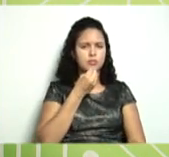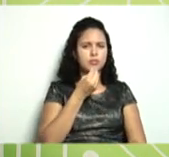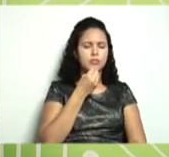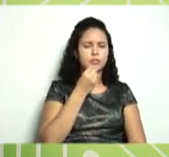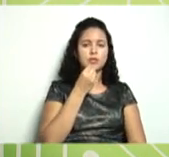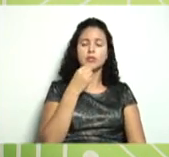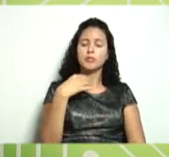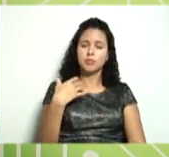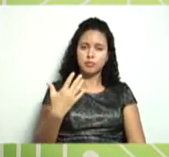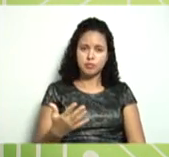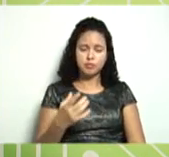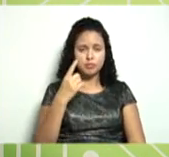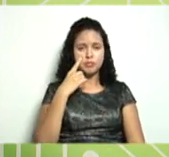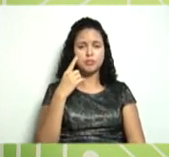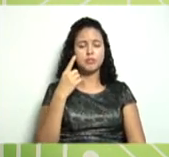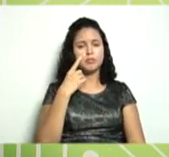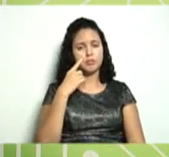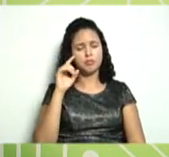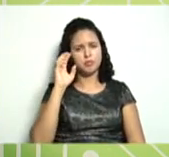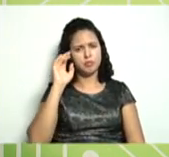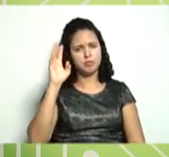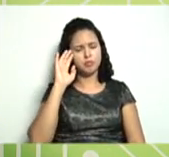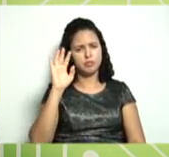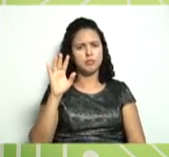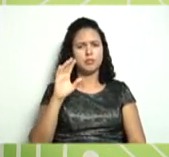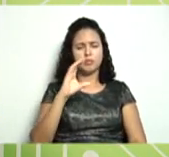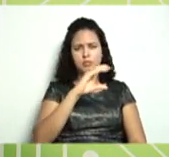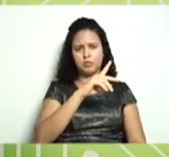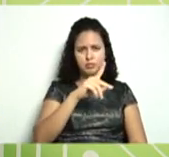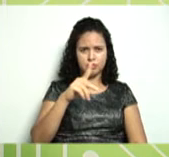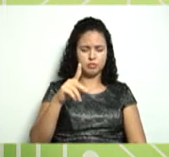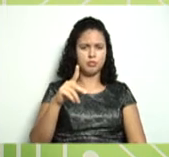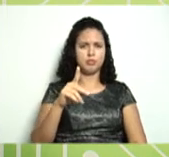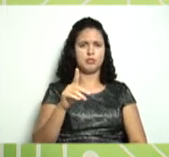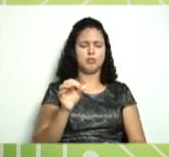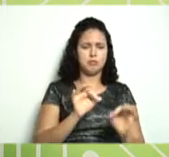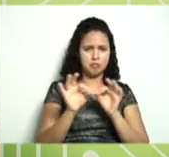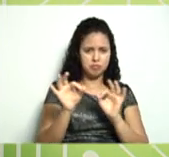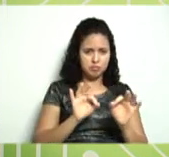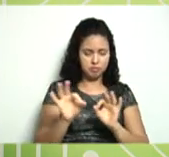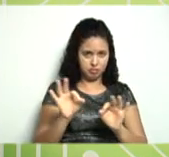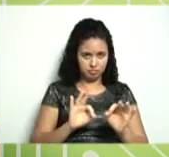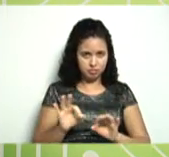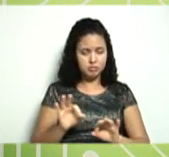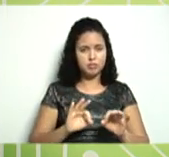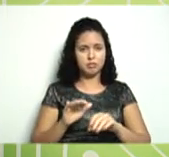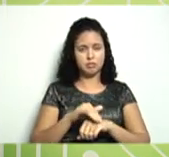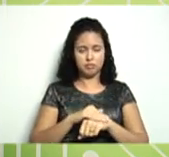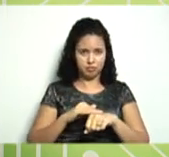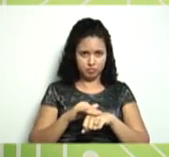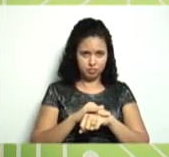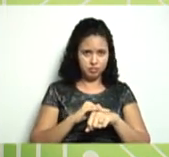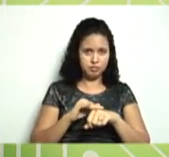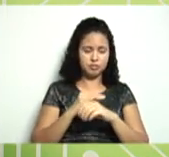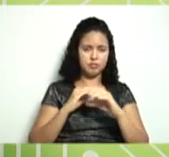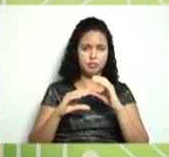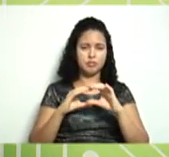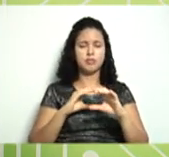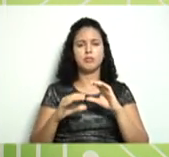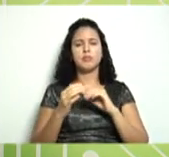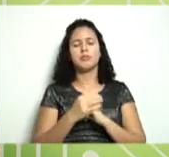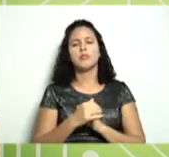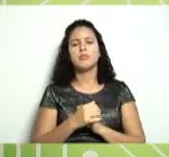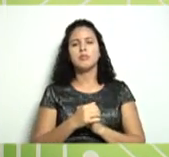vamos tentar, quem sabe aí, ó, pensar numa cooperativa de infraestrutura para a gente poder estar também dialogando. E realmente,